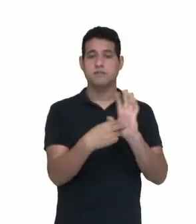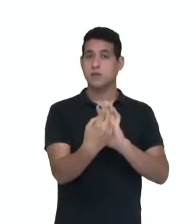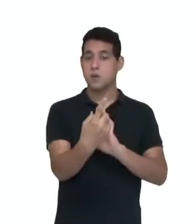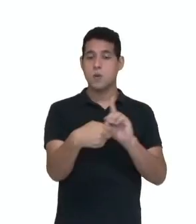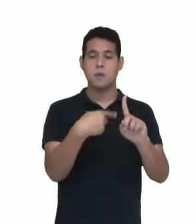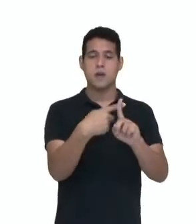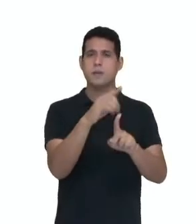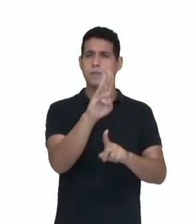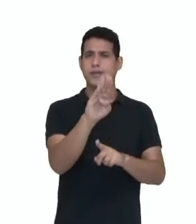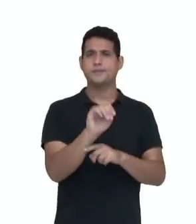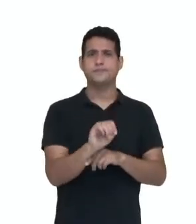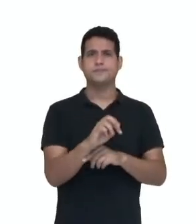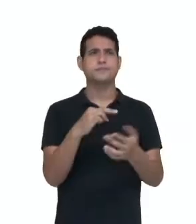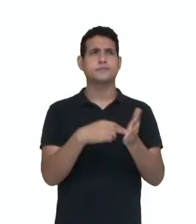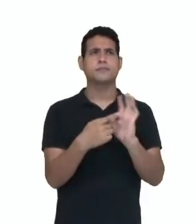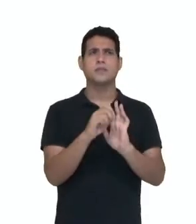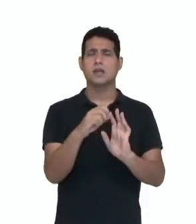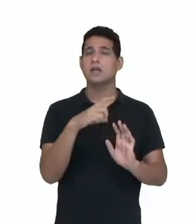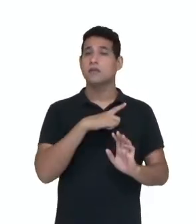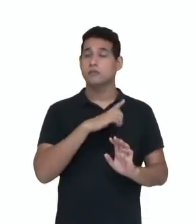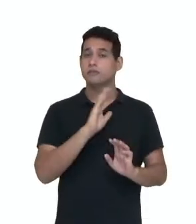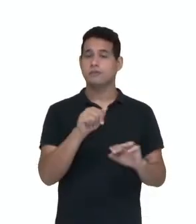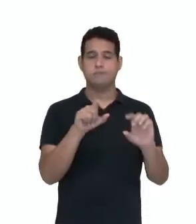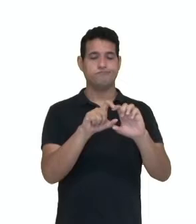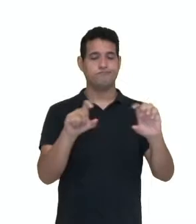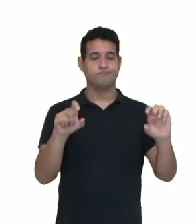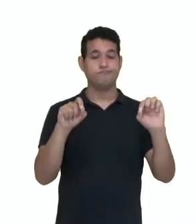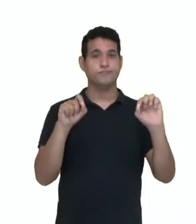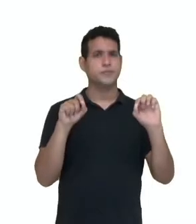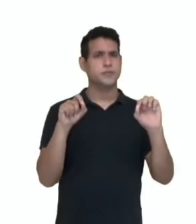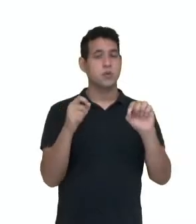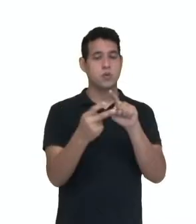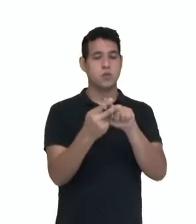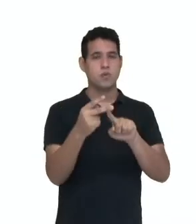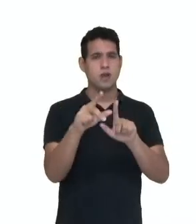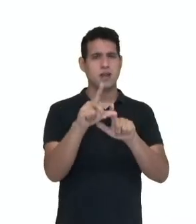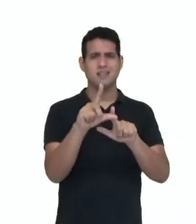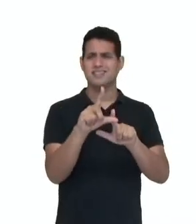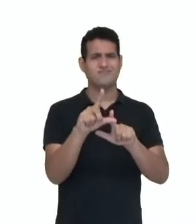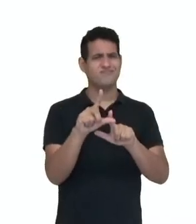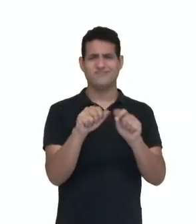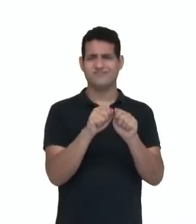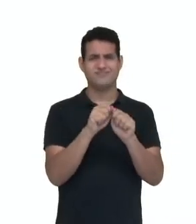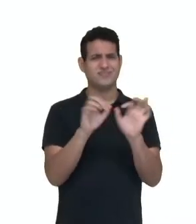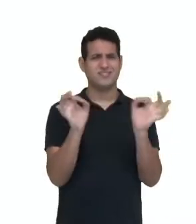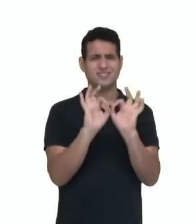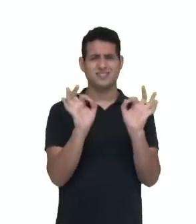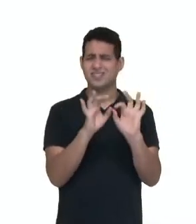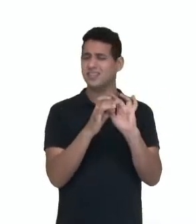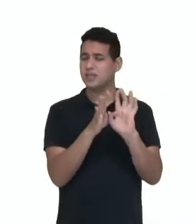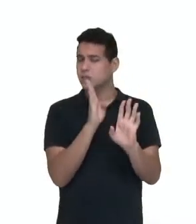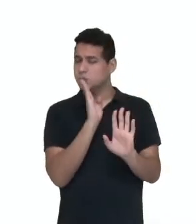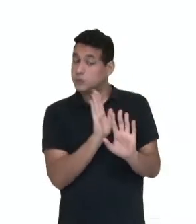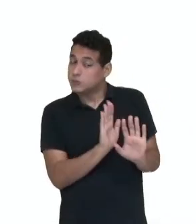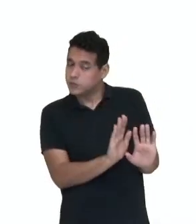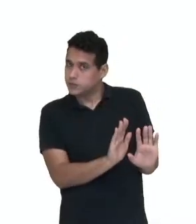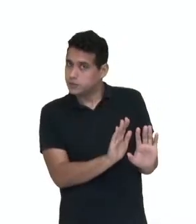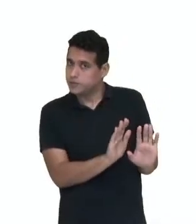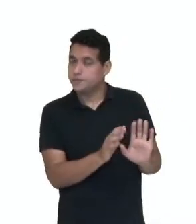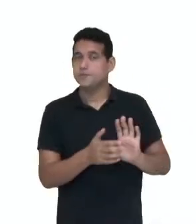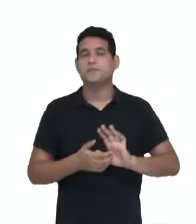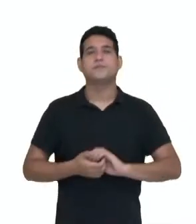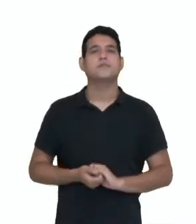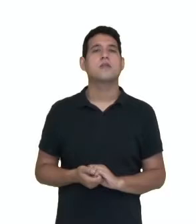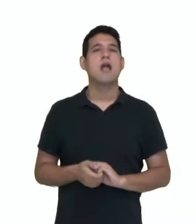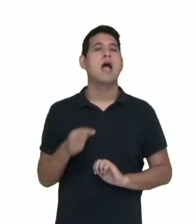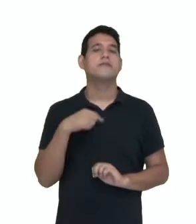mais b. Então, aqui eu tenho uma equação com duas letras. Não resolvo nada, deixa ela quietinha ali, guarda ela.